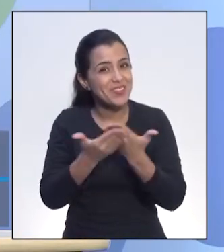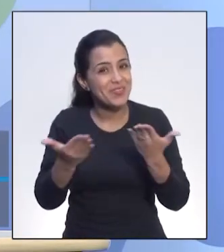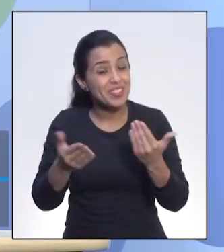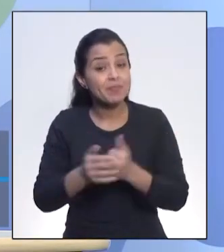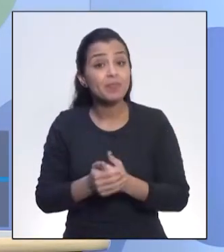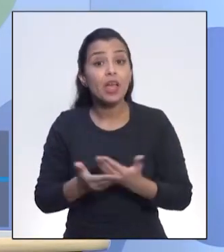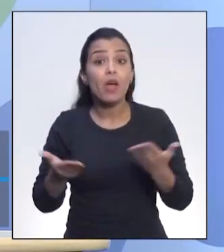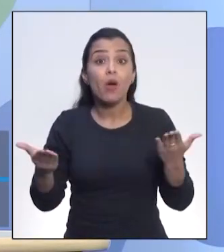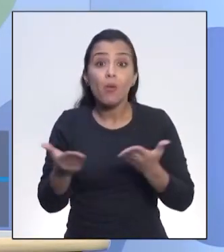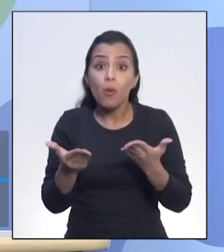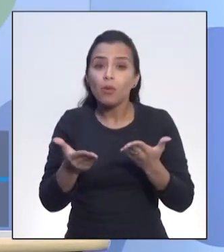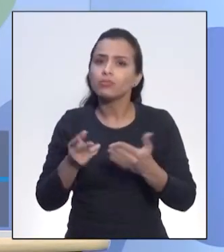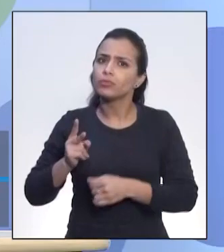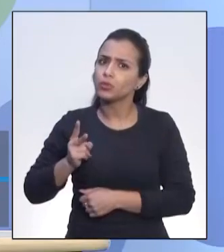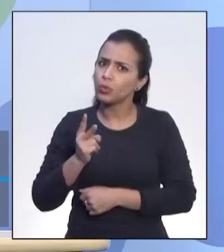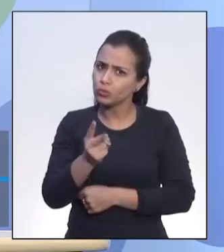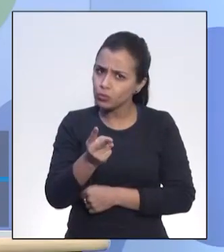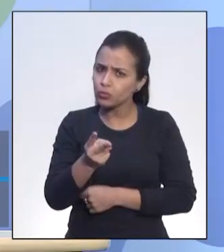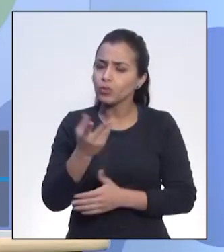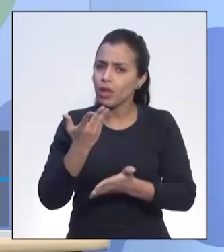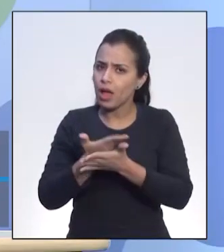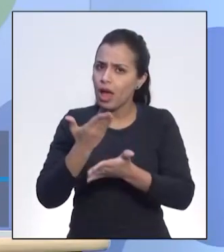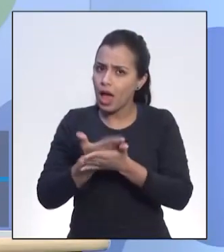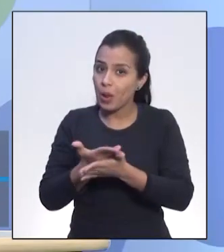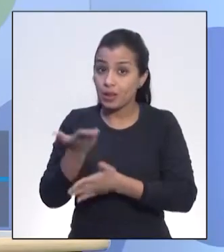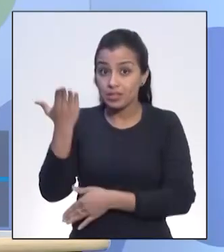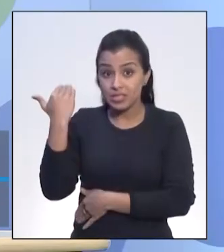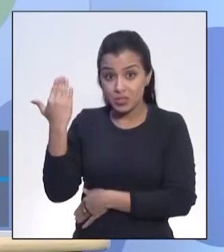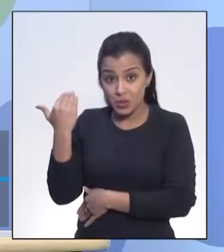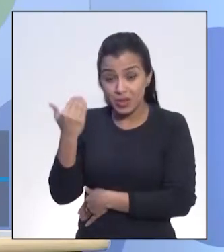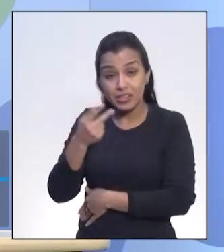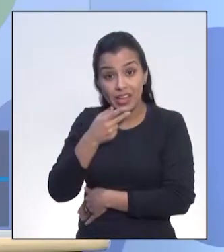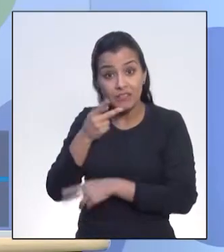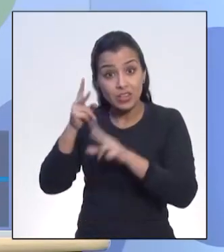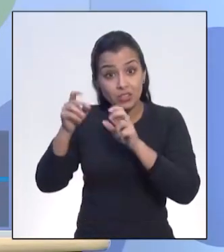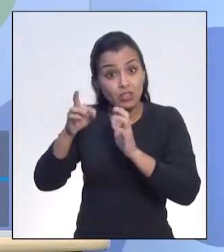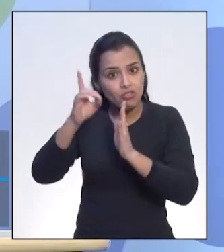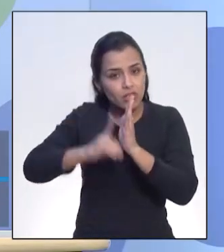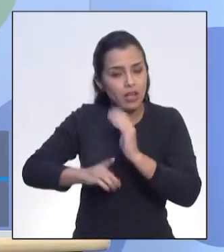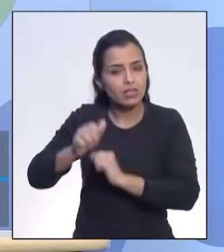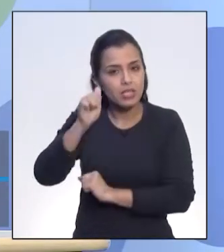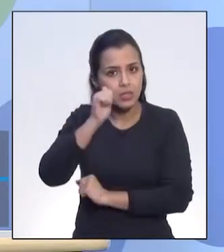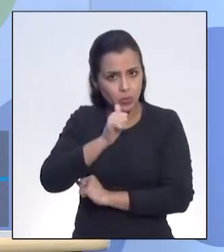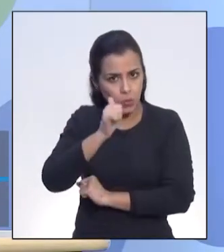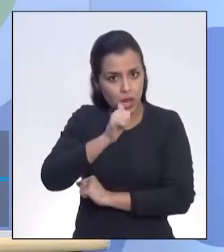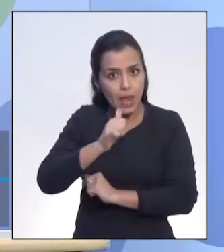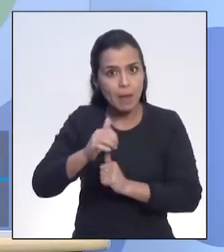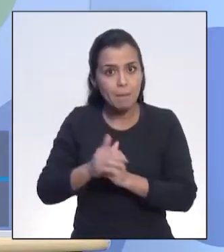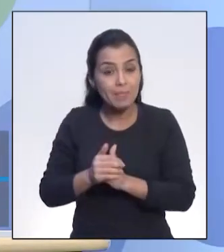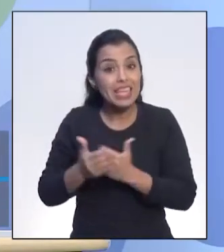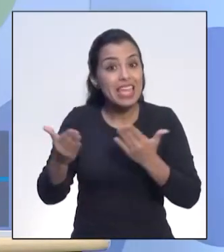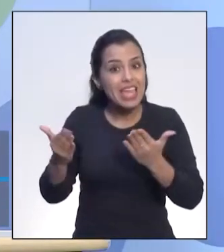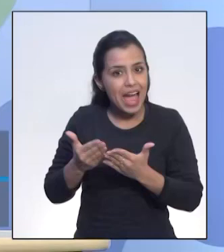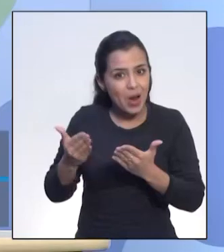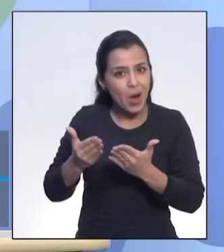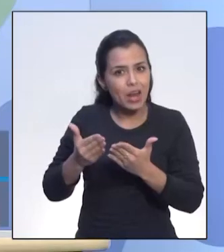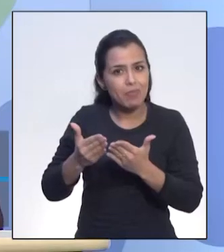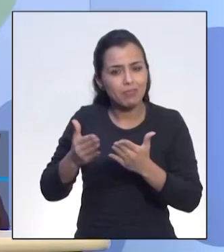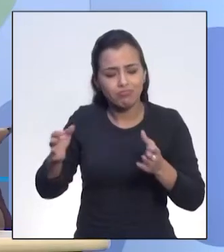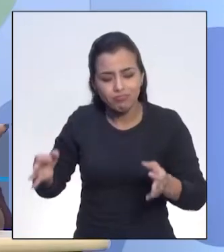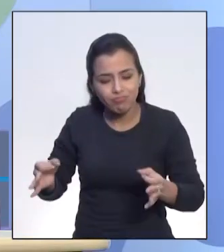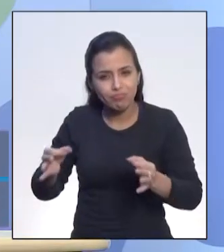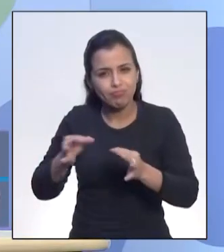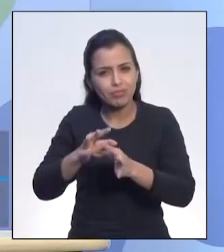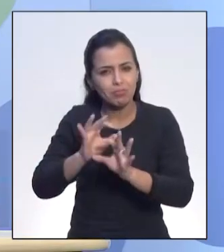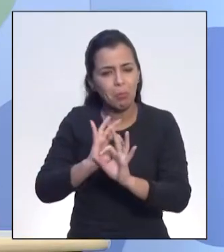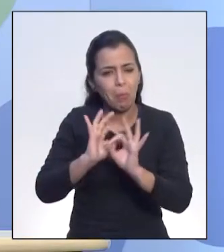hoje estamos aqui continuando, né, a nossa aula anterior, que a gente já estava falando sobre o direito das mulheres, e agora é a nossa fechada ali com chave de